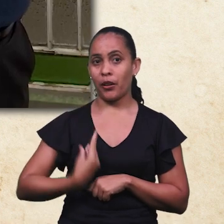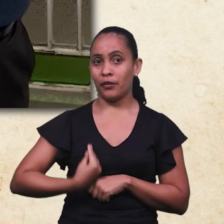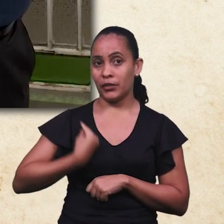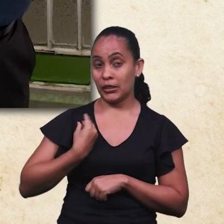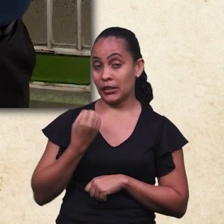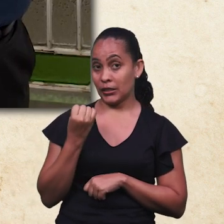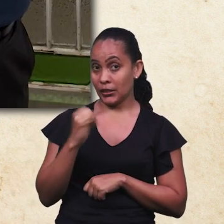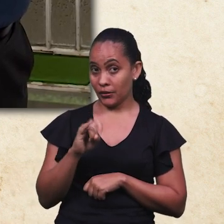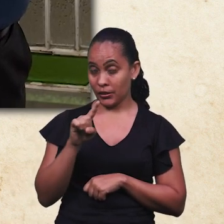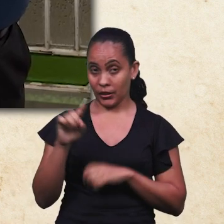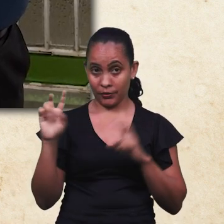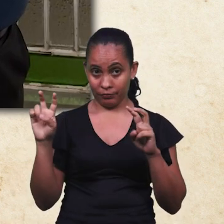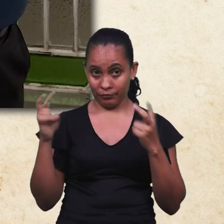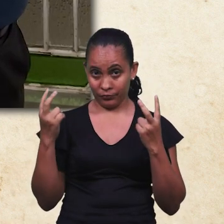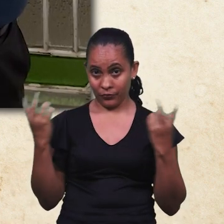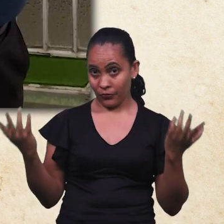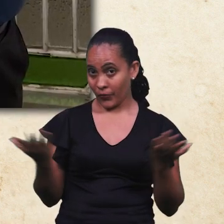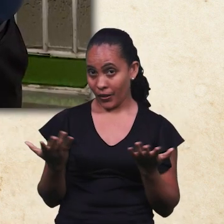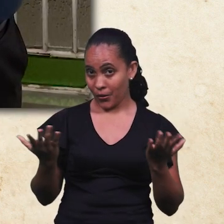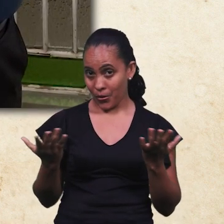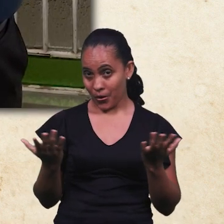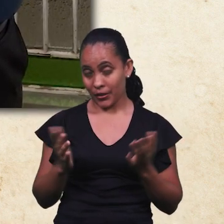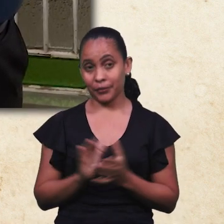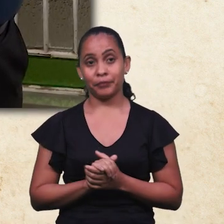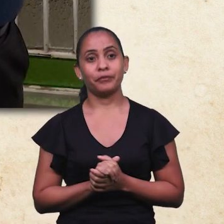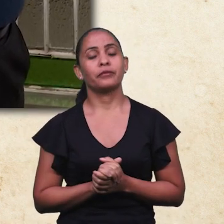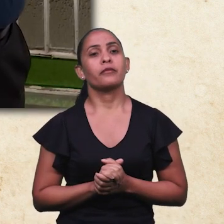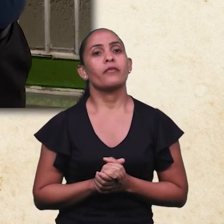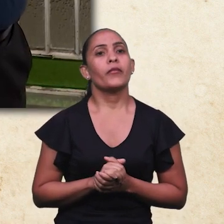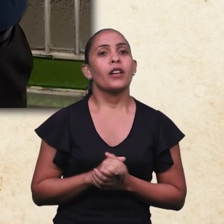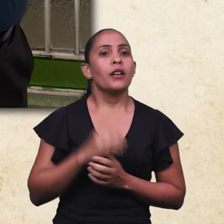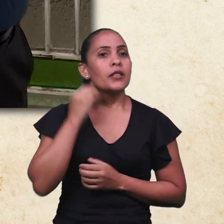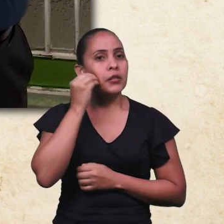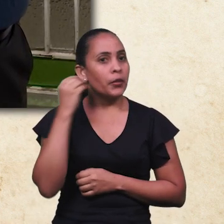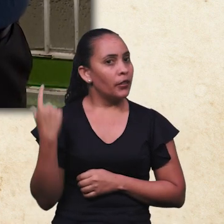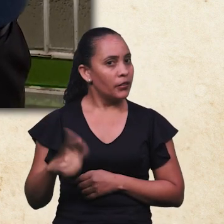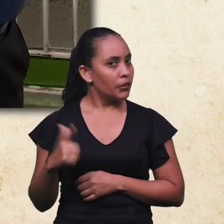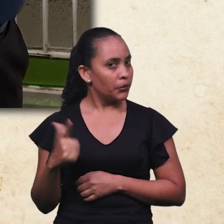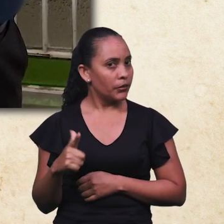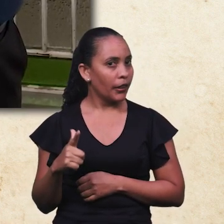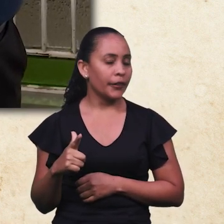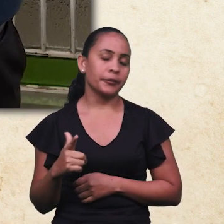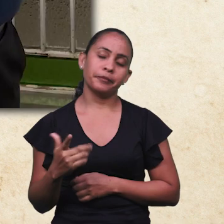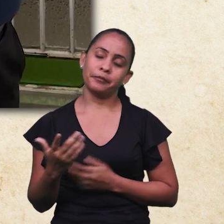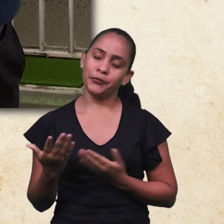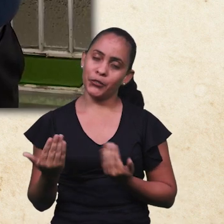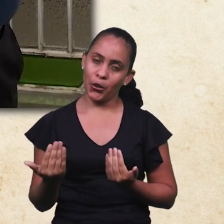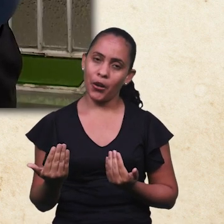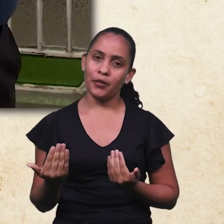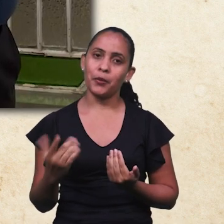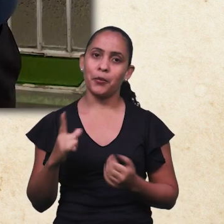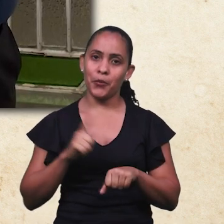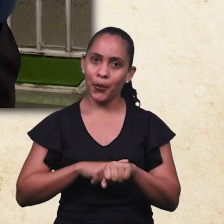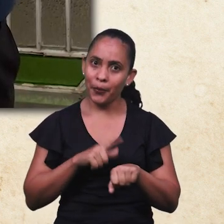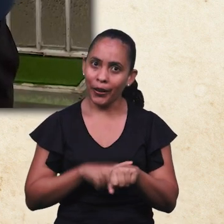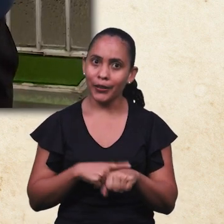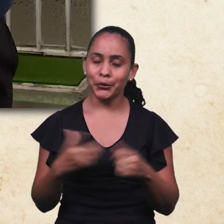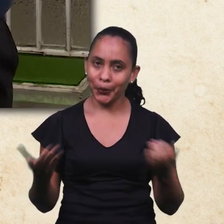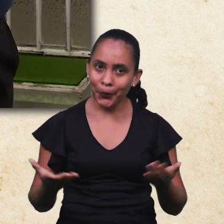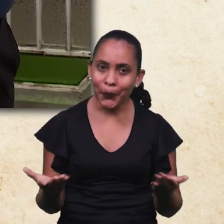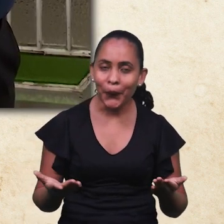a sua vida. E se você está nos assistindo agora e ainda não tem uma experiência com o Senhor, jovem, o momento